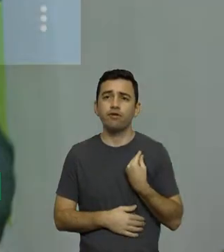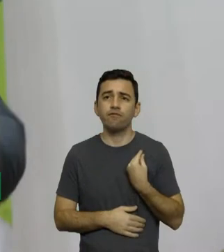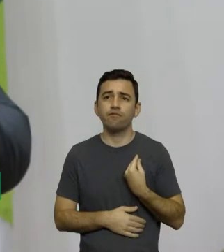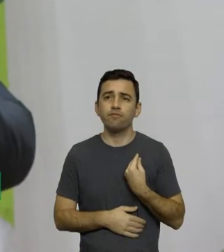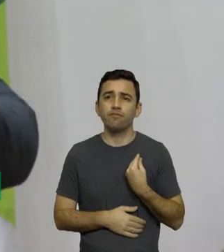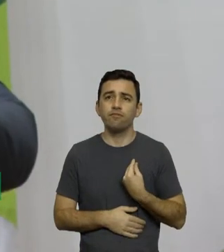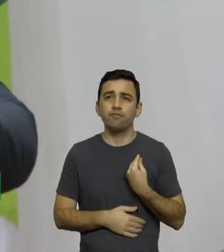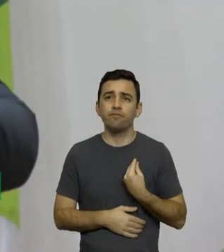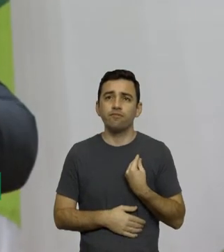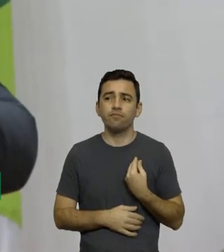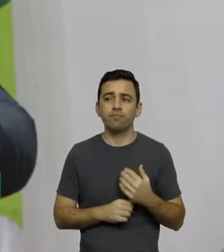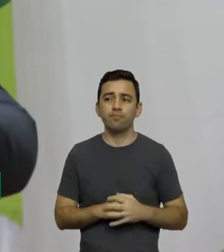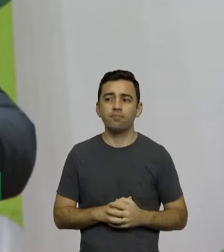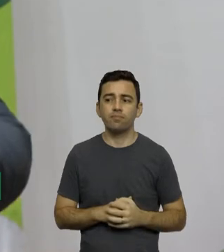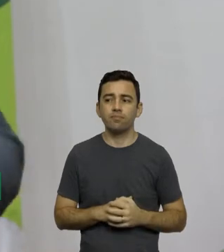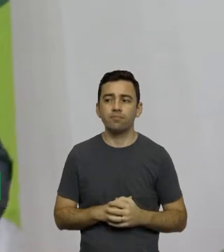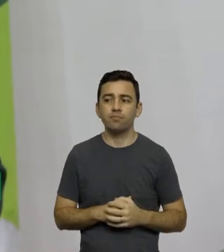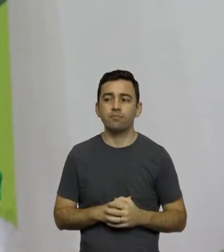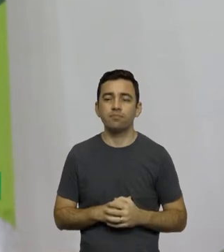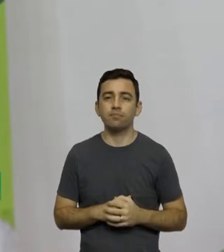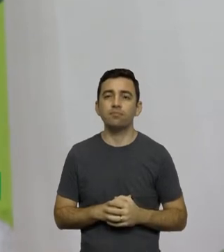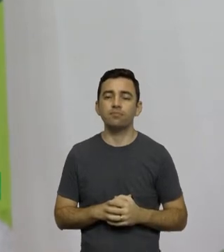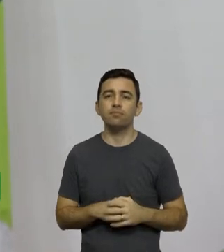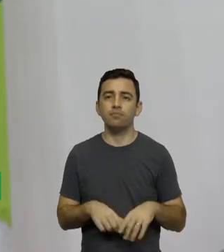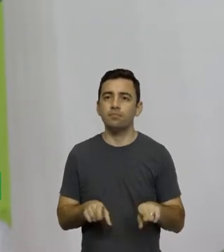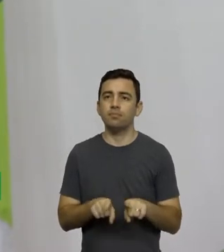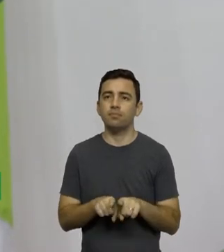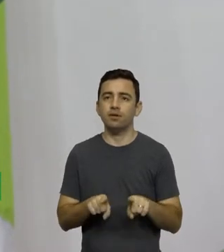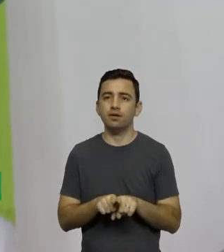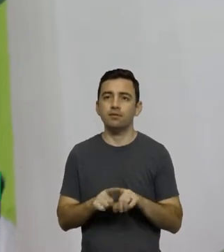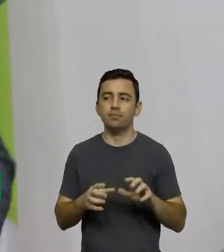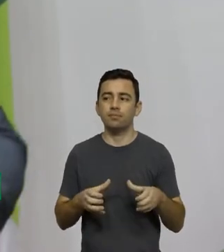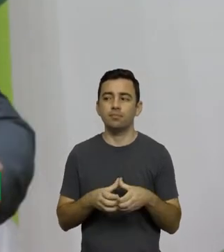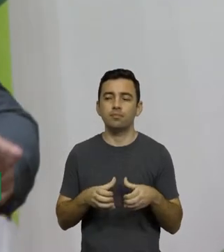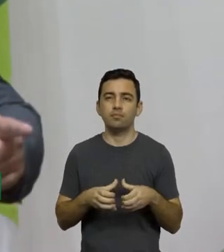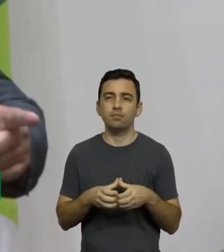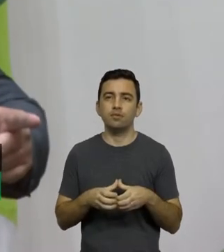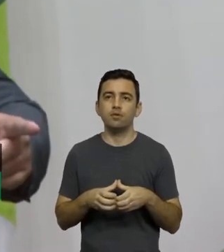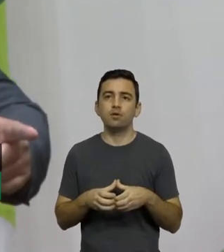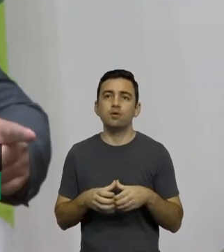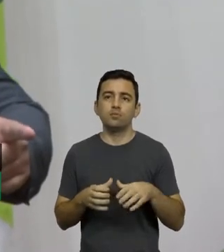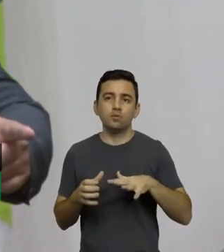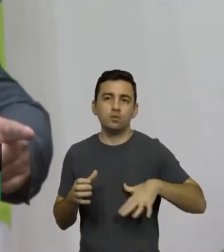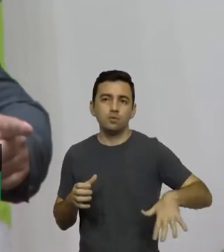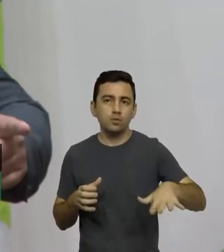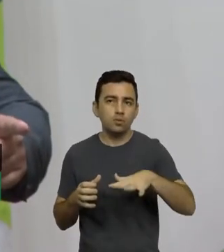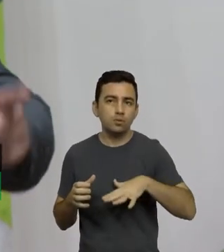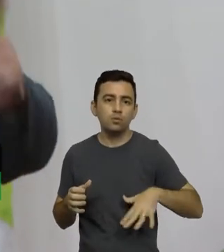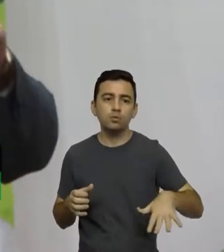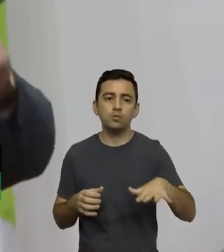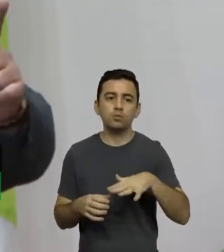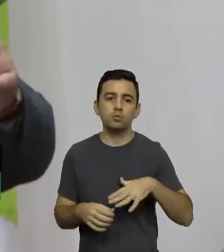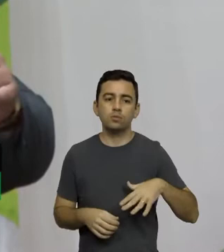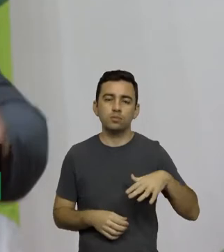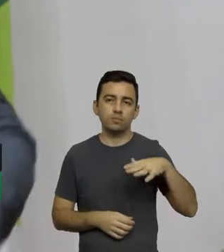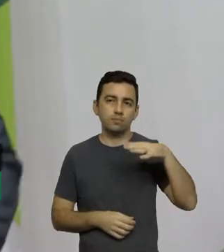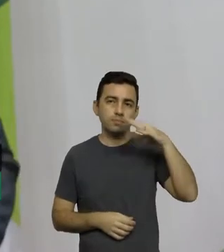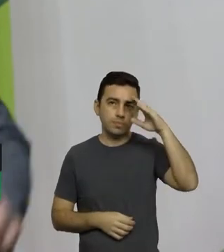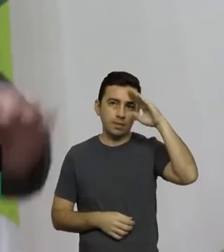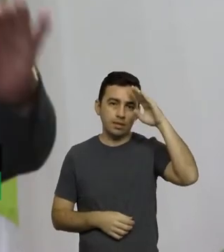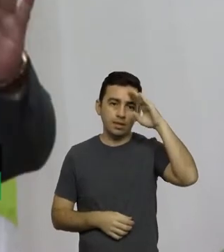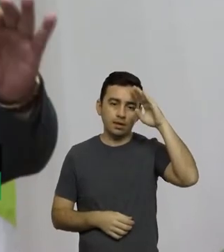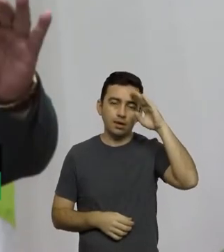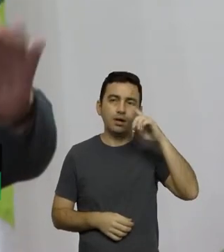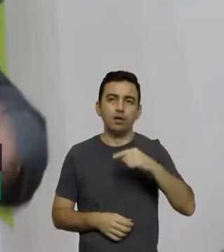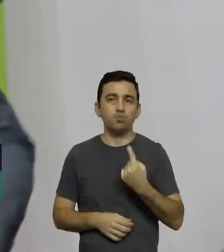Esse é um dos meus 5 grupos de militares. Não é o mais robusto. Esse é apenas um deles.